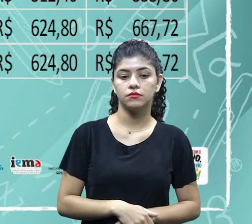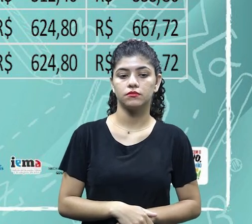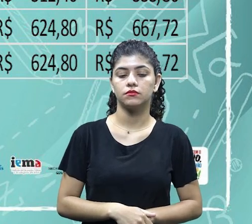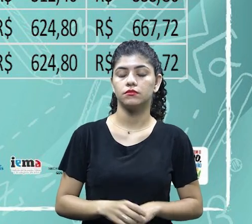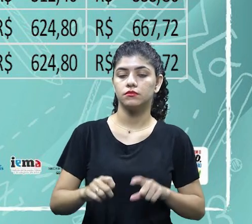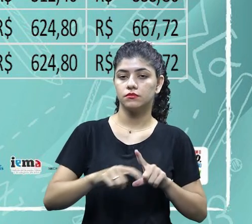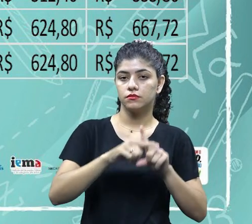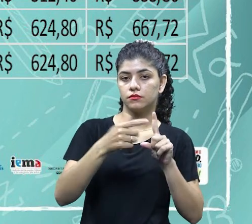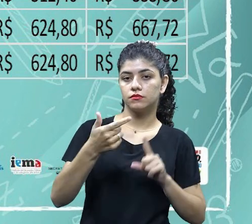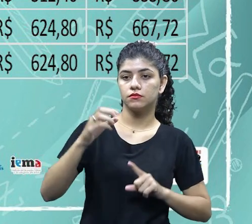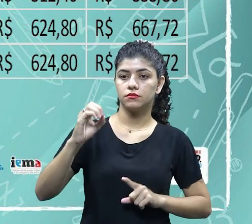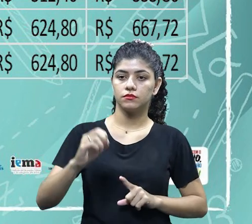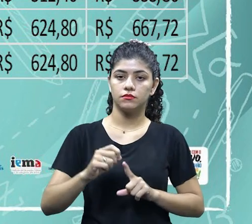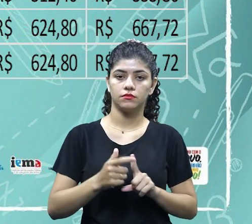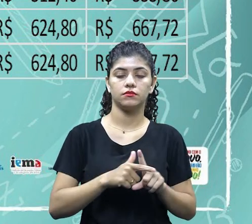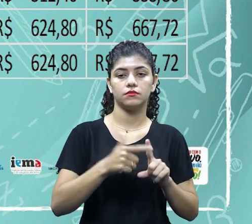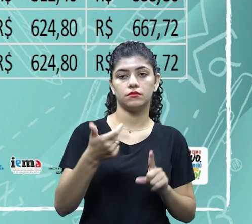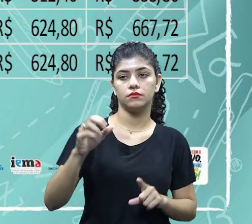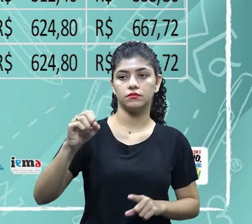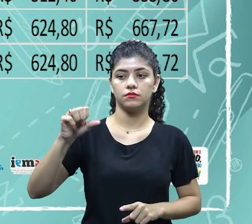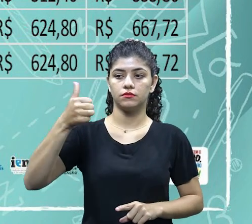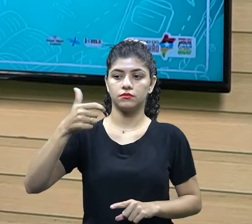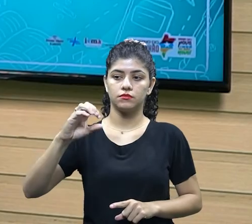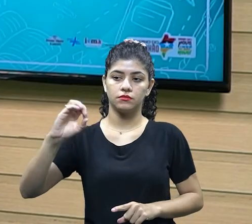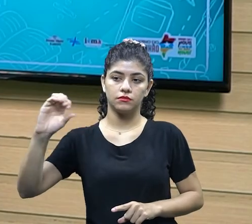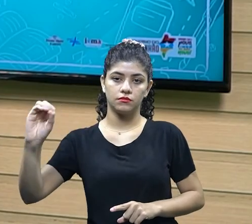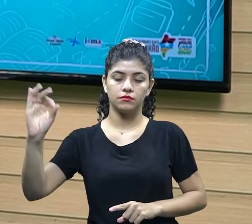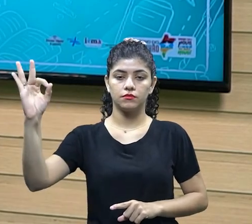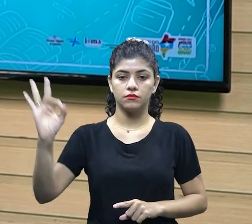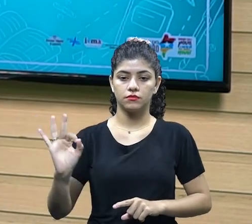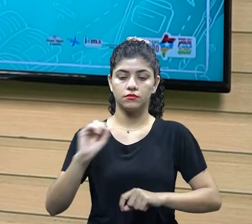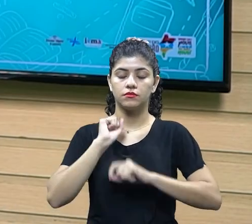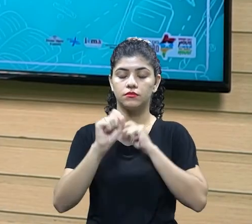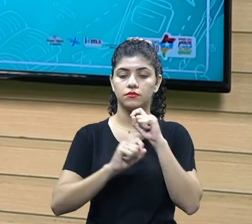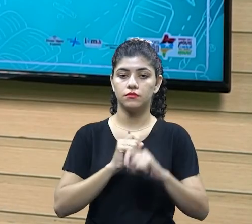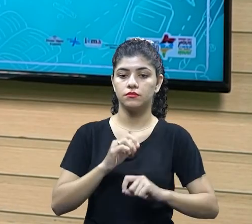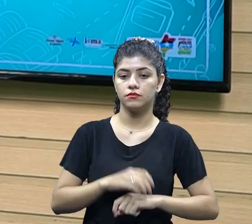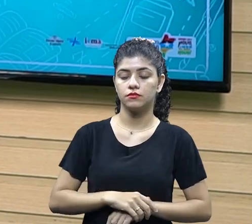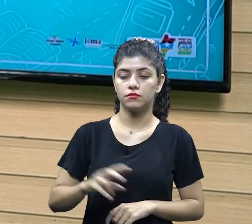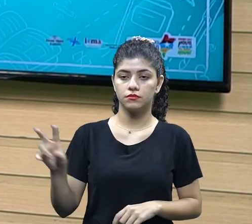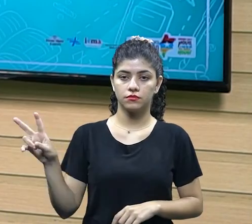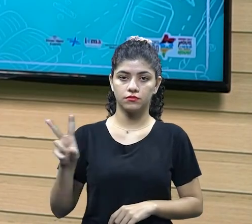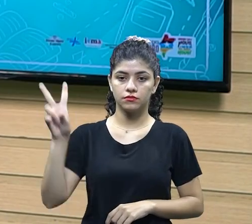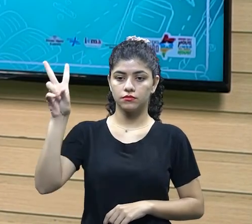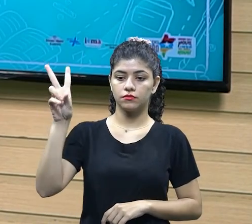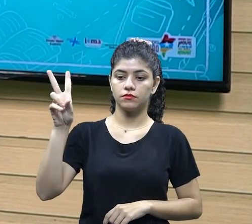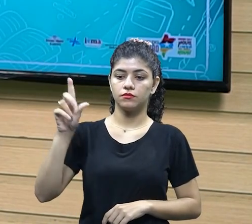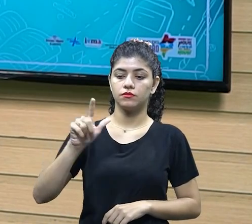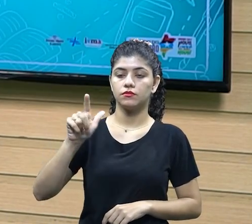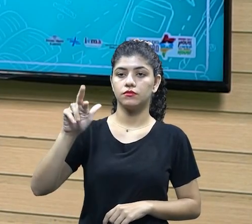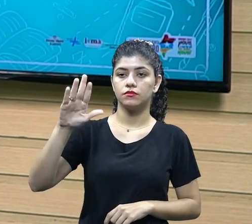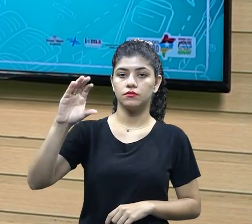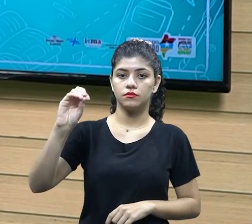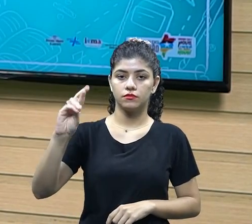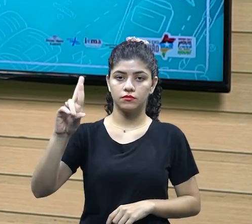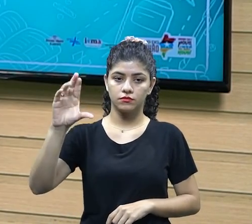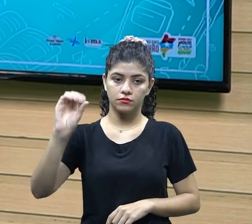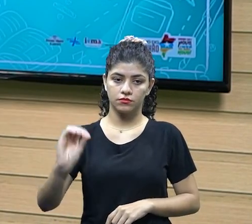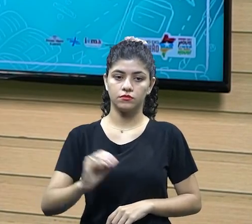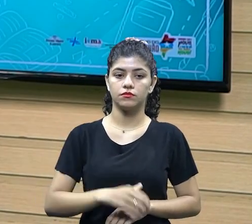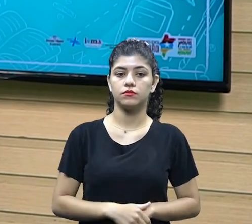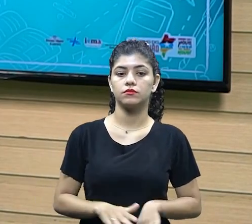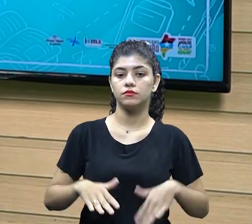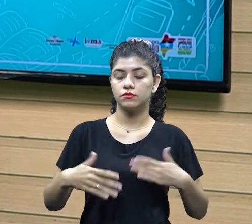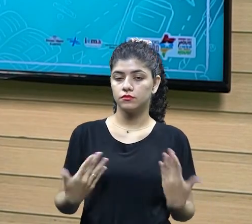60, mais 20, 80, mais 20, 100%. 100% de quê, professor? 100% do valor do lucro foi distribuído da